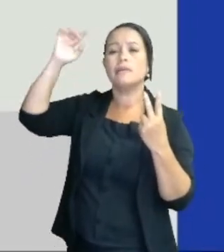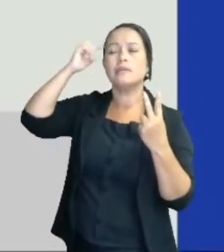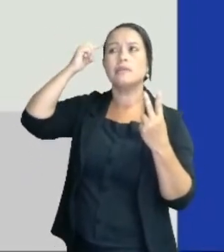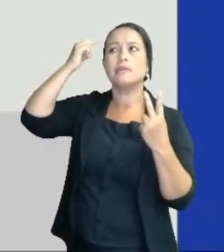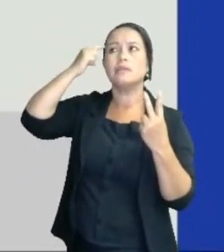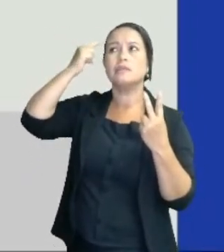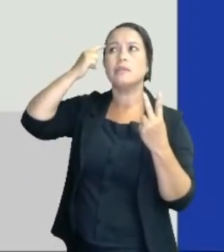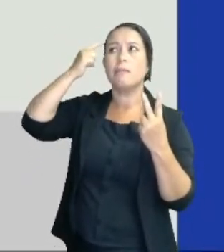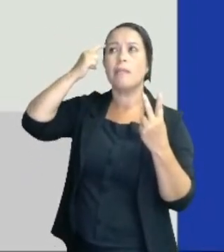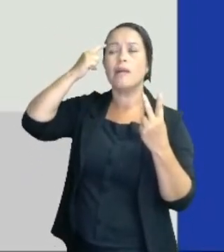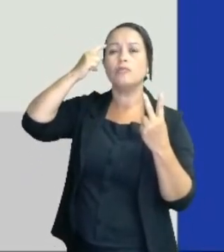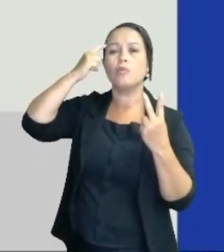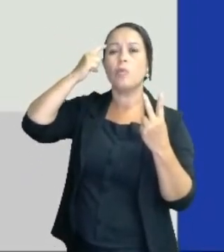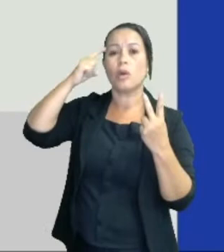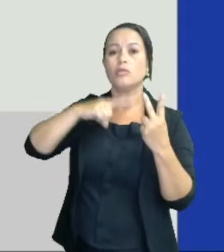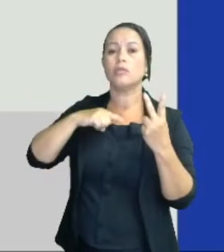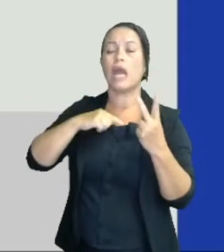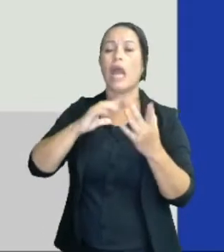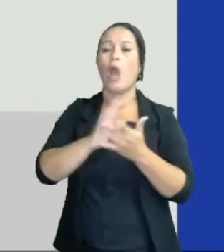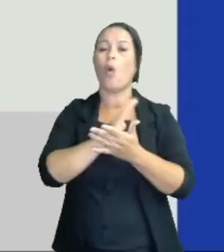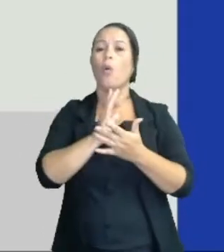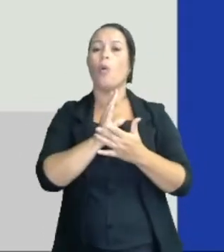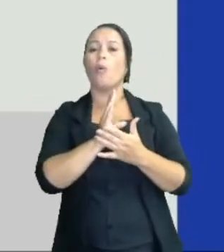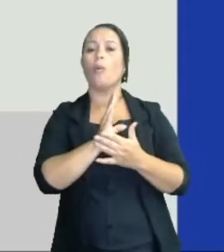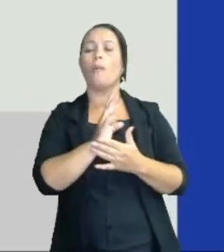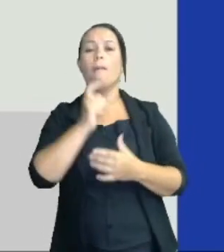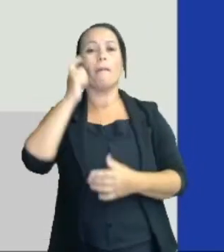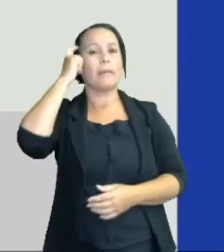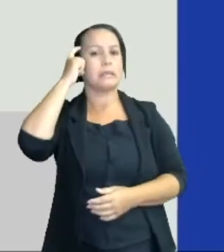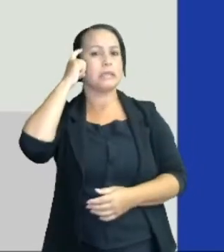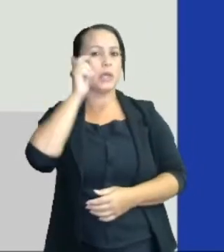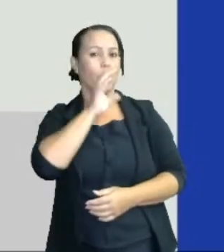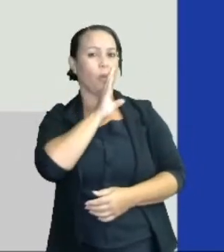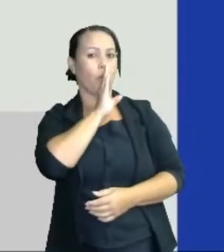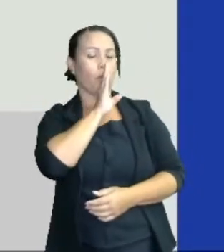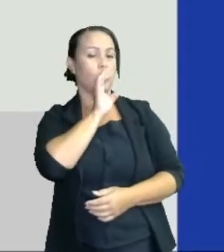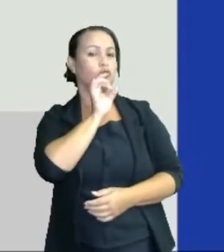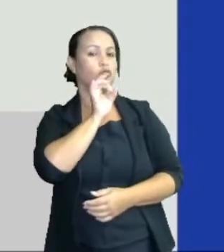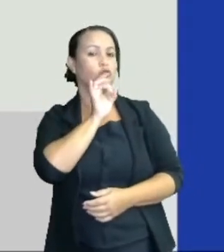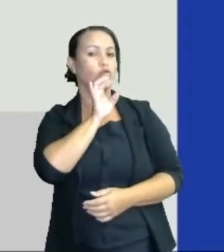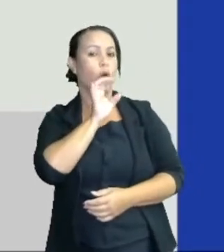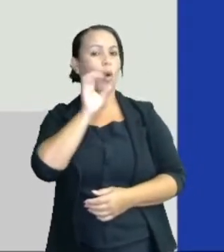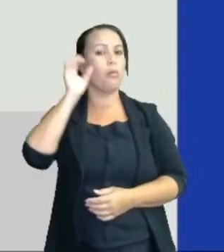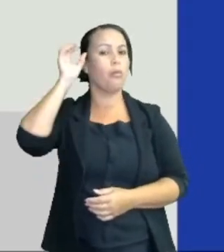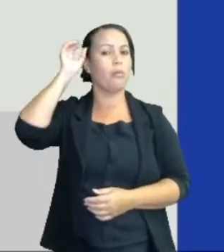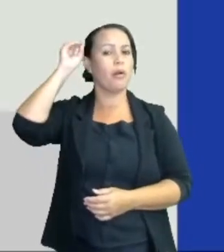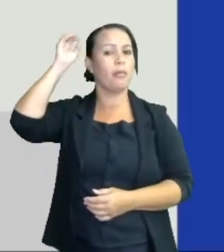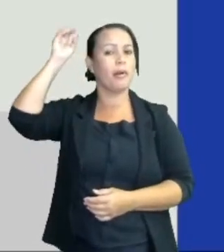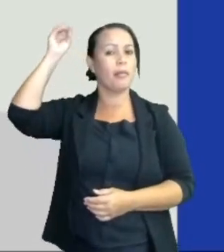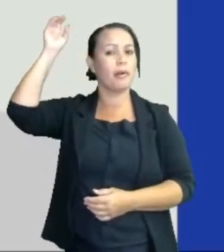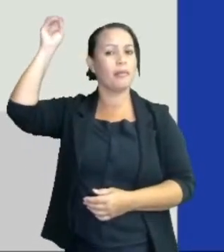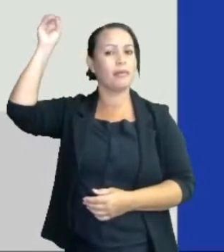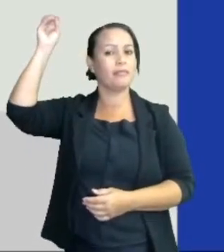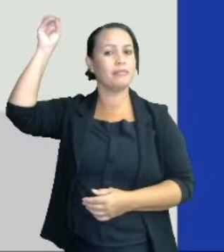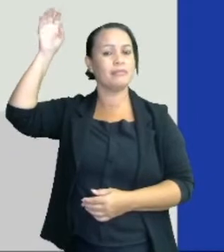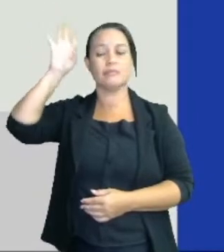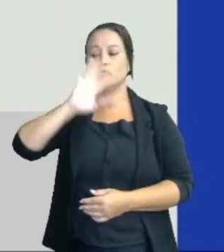Então, quando algum personagem está pensando, vai aparecer este